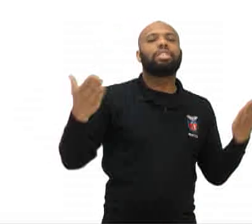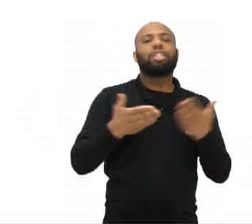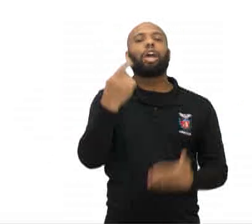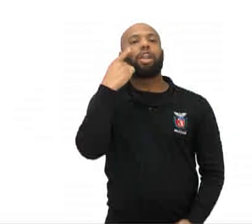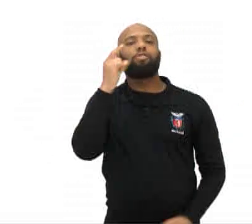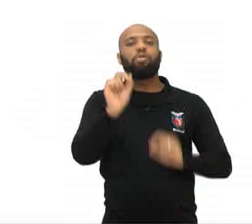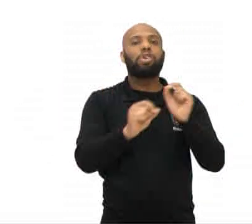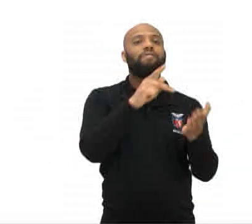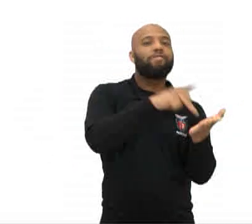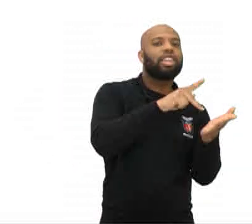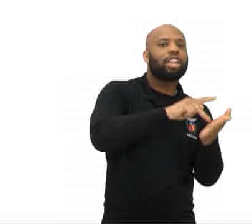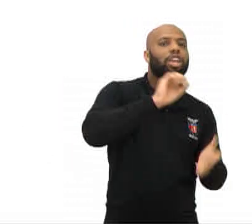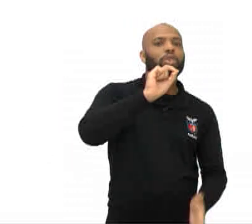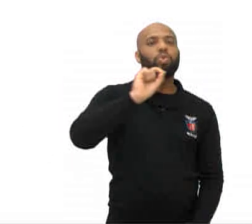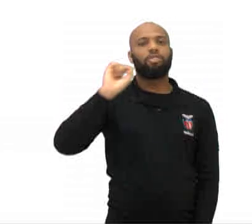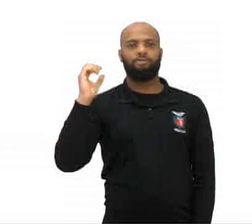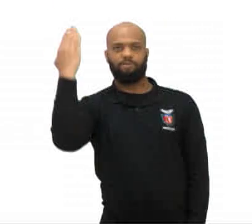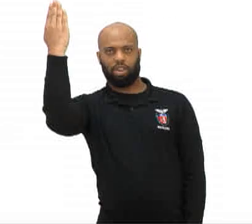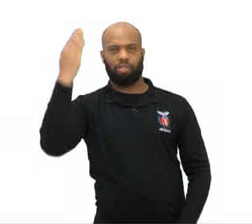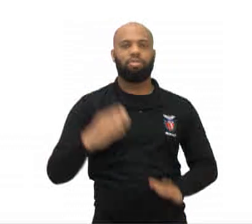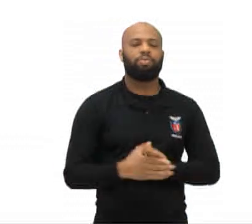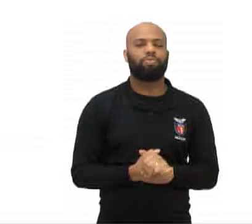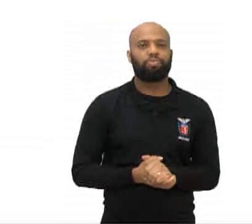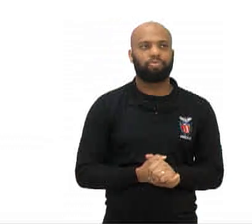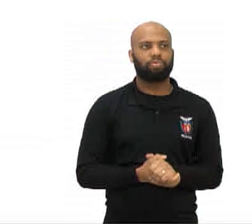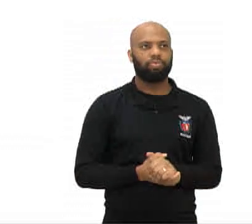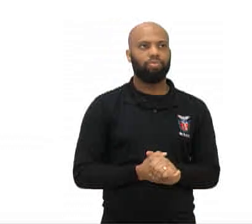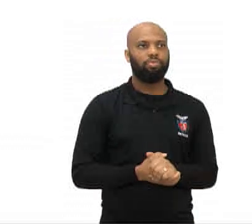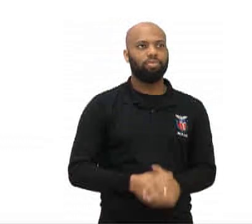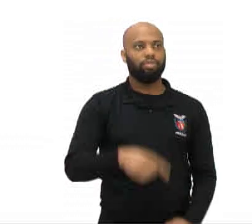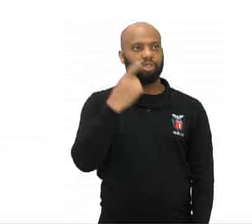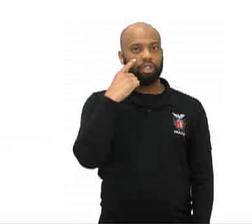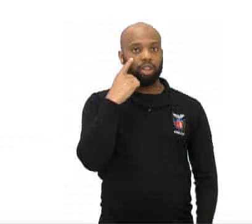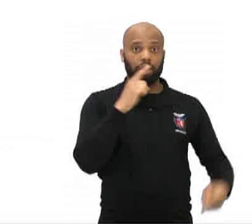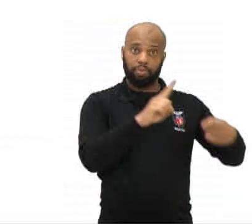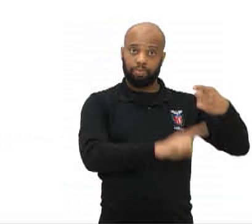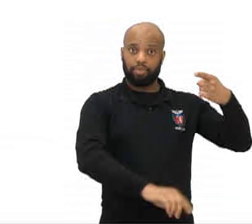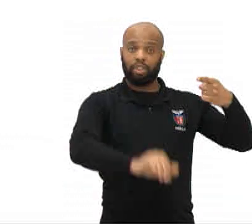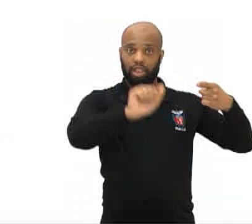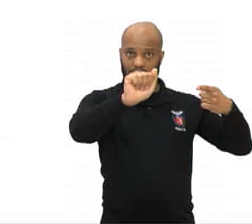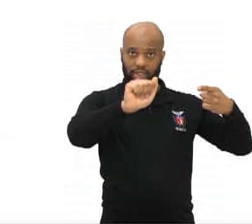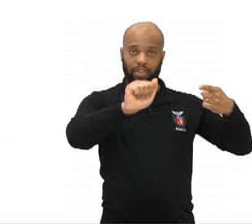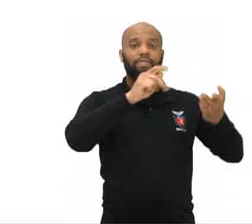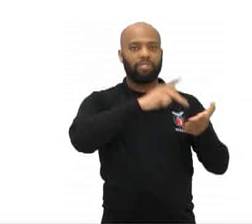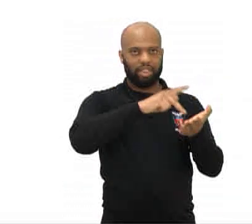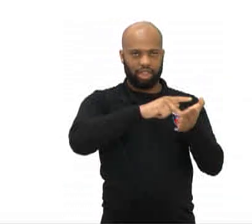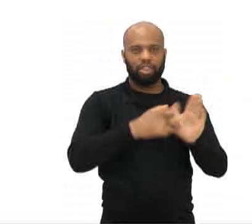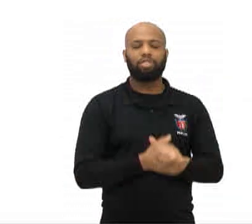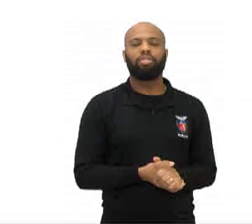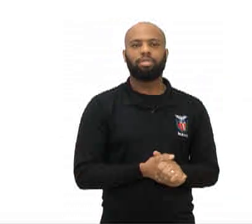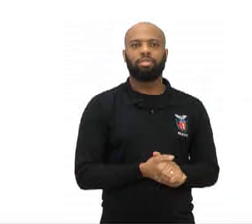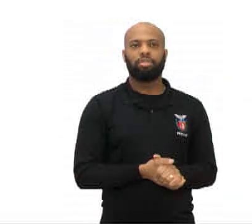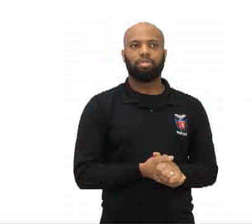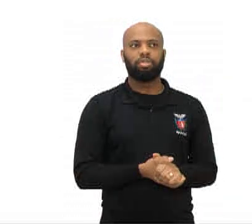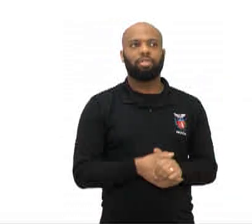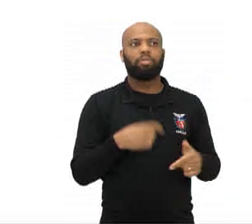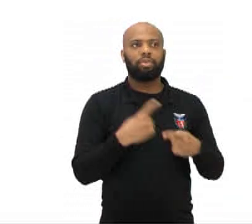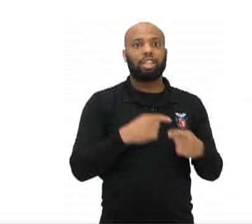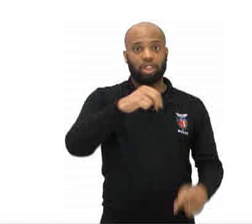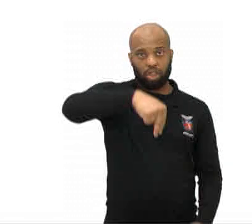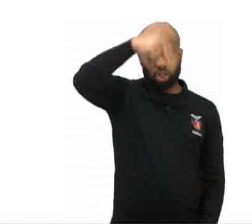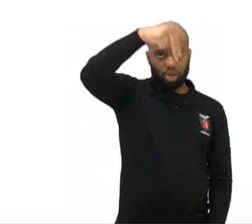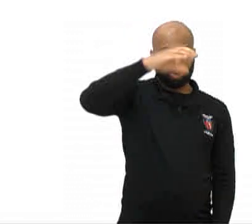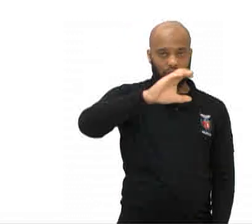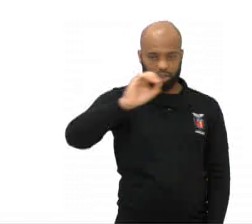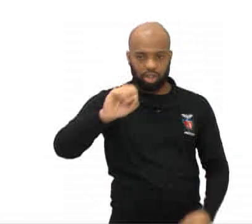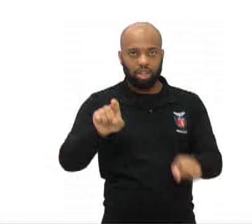ali, o que que é verdadeiro, o que que é falso dessas frases? Então tá ali. A letra A, verdadeiro, tanto no Norte